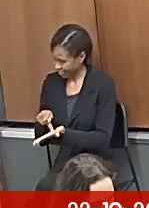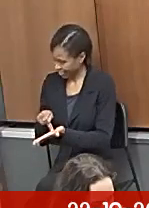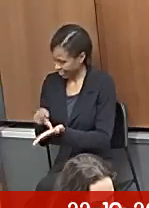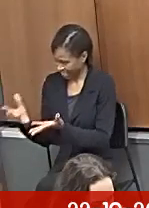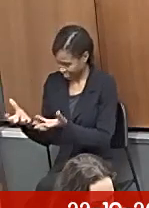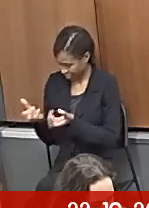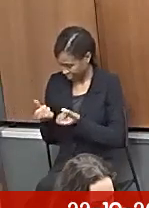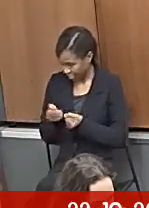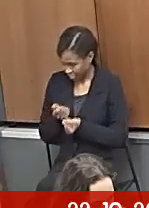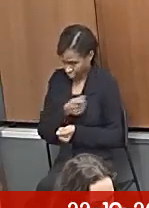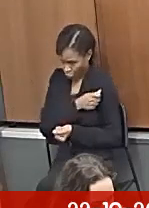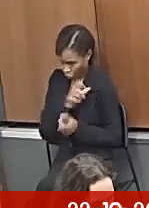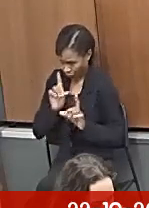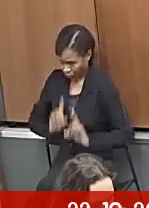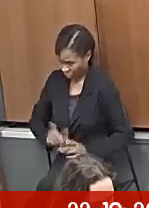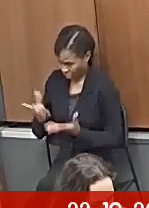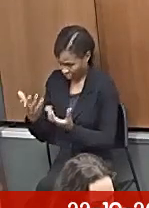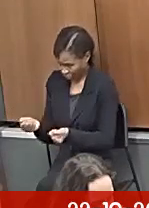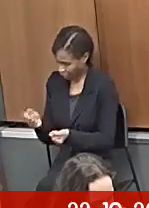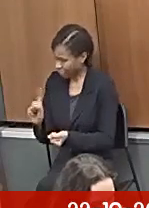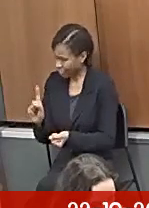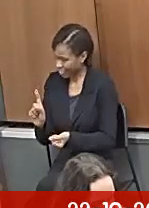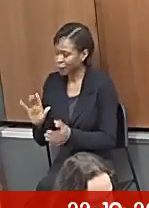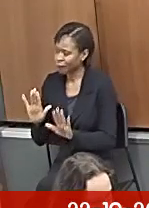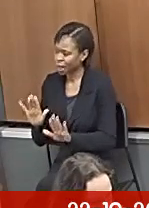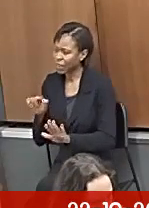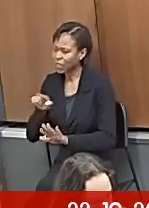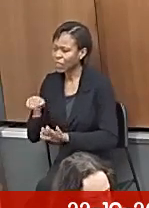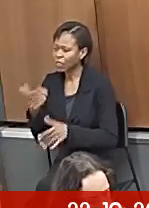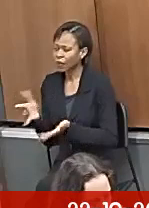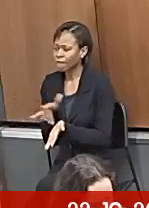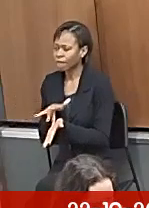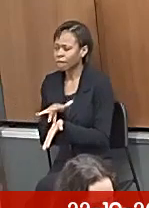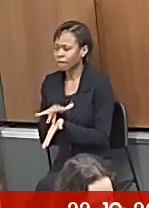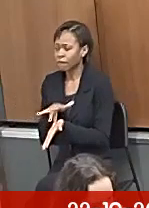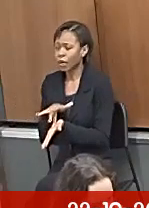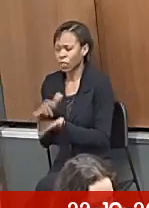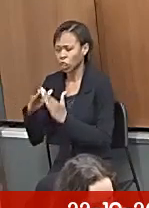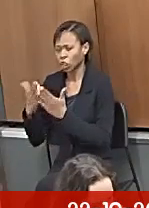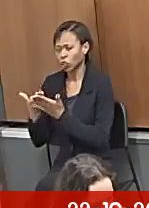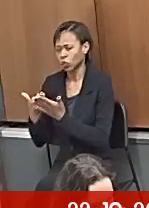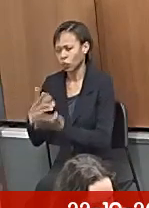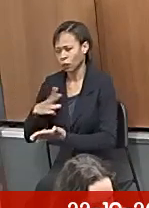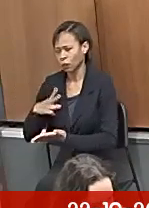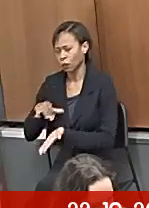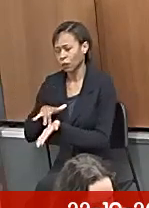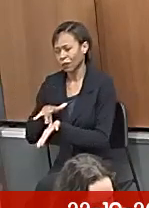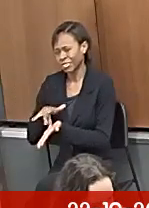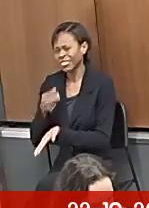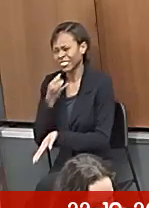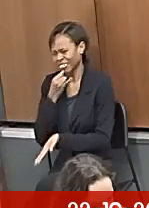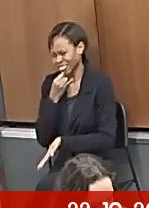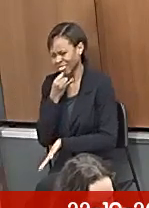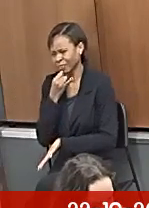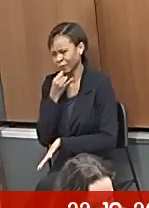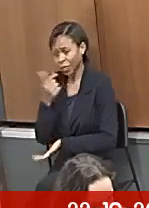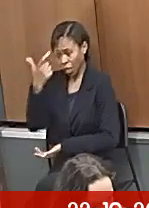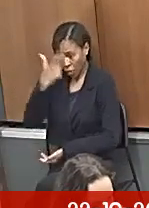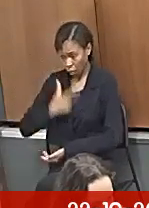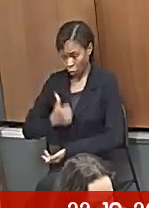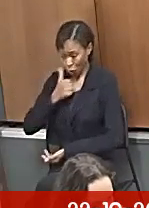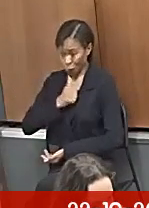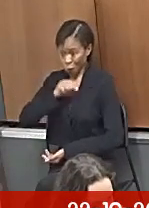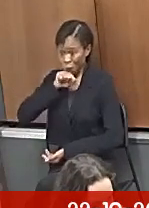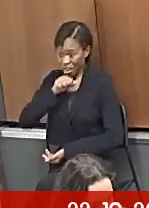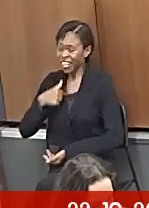uma negativa dissimulada, gente. É uma negativa triste. Porque eu, que sou mãe, sei. Como é